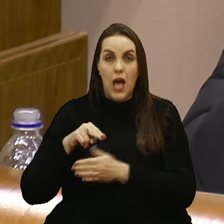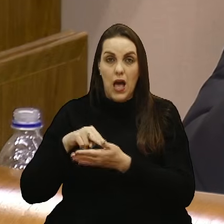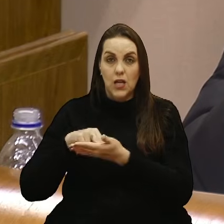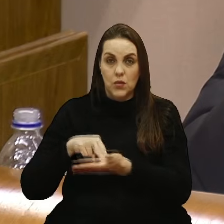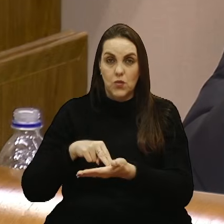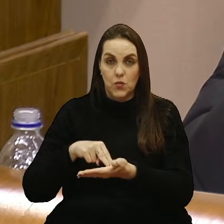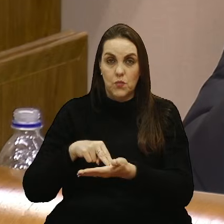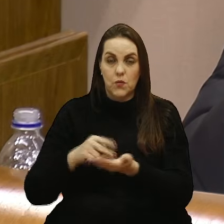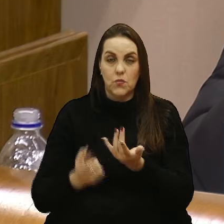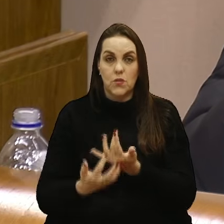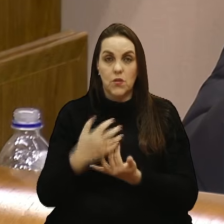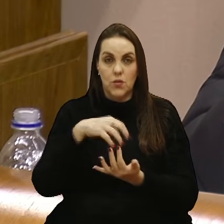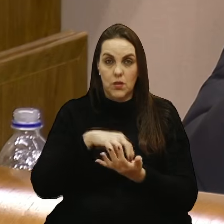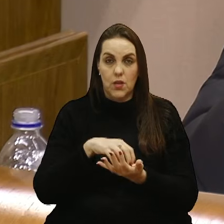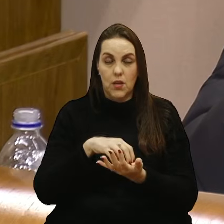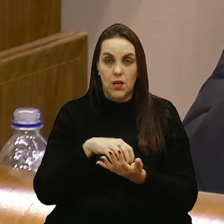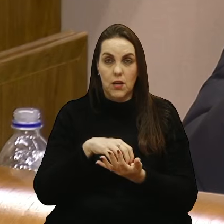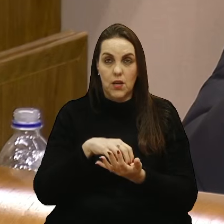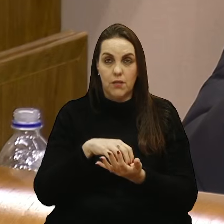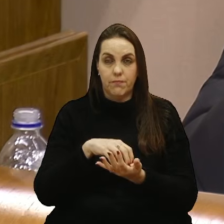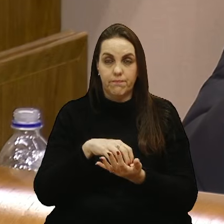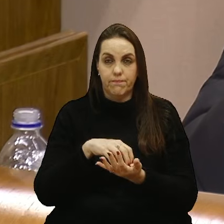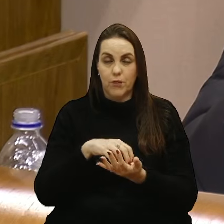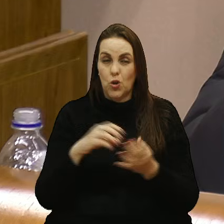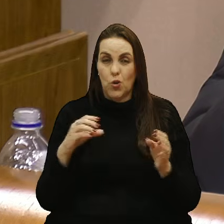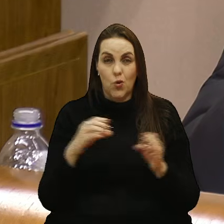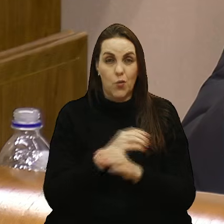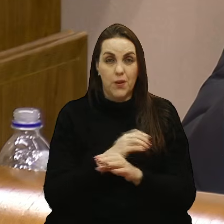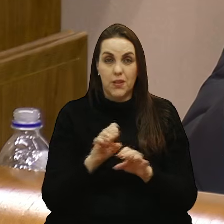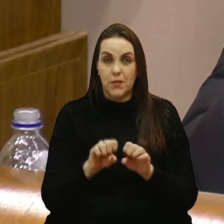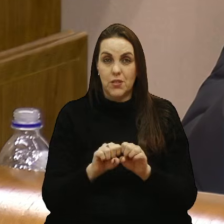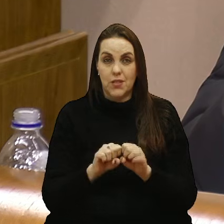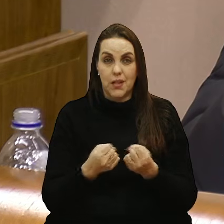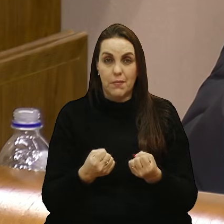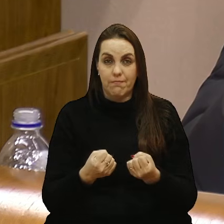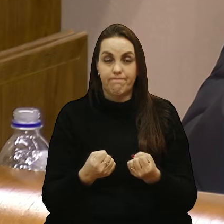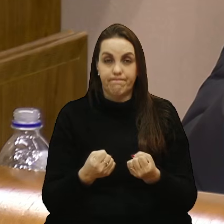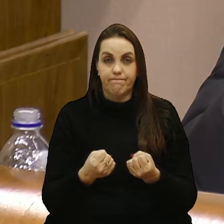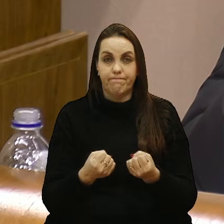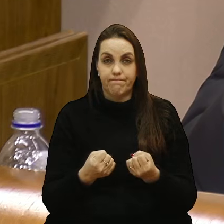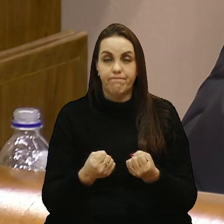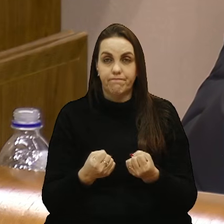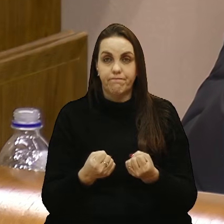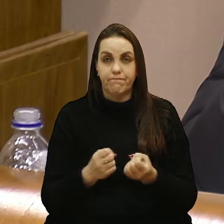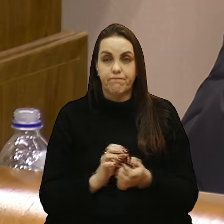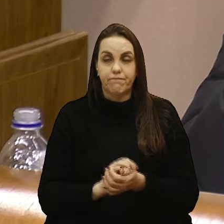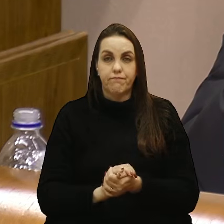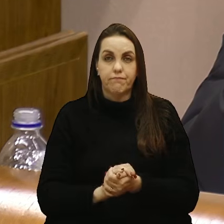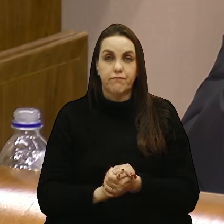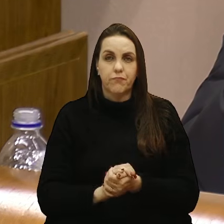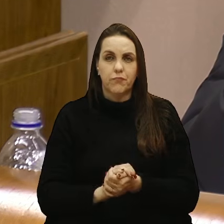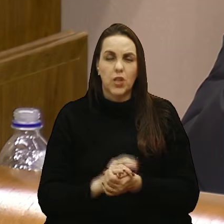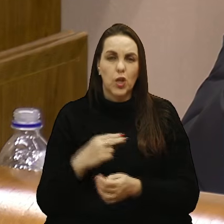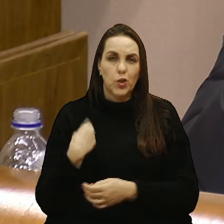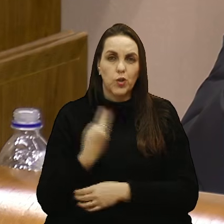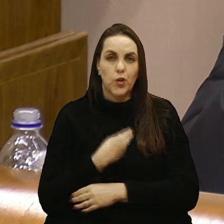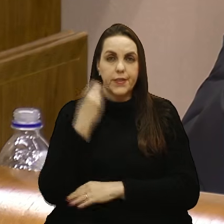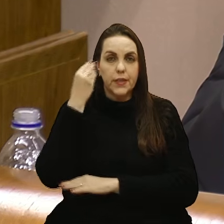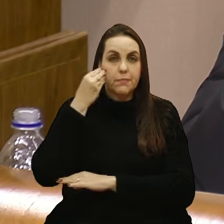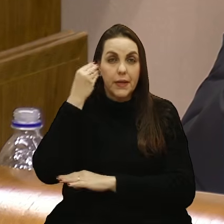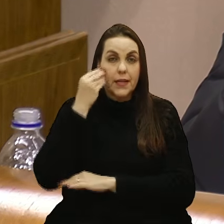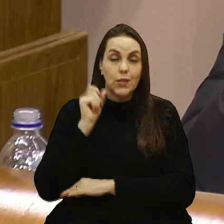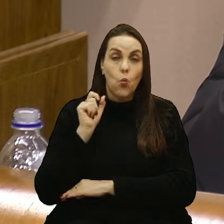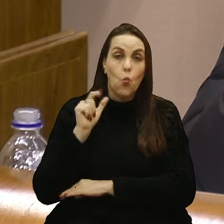a Codeca, literalmente quebrada, né? Qual a nossa experiência?